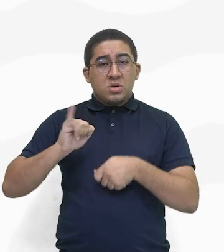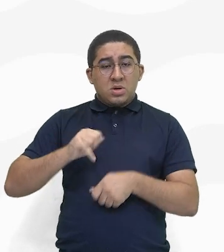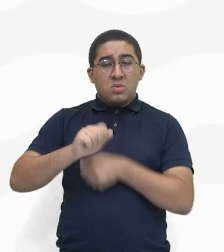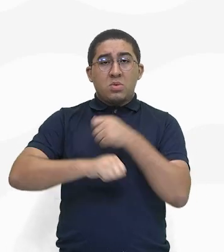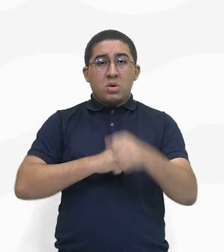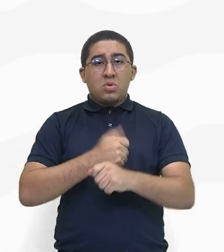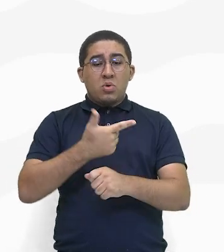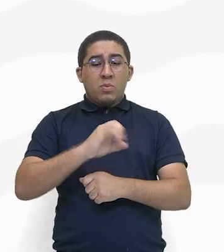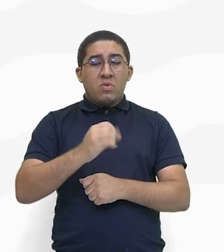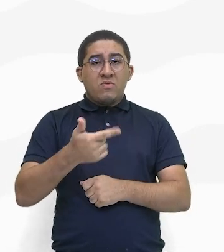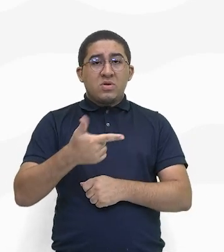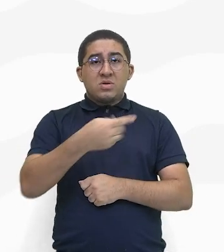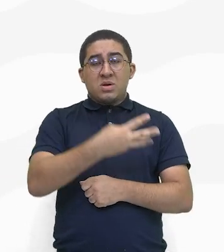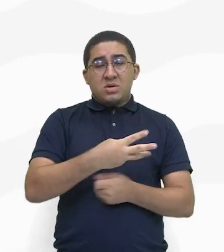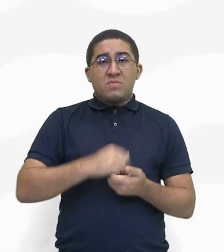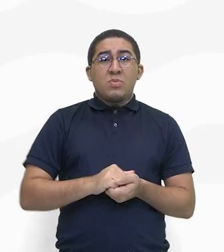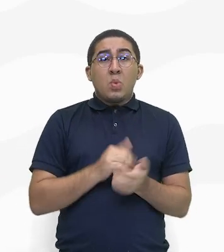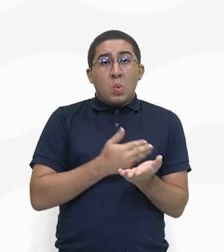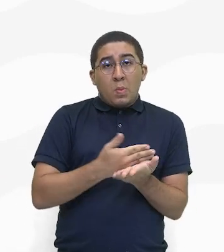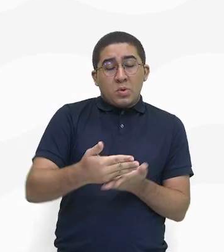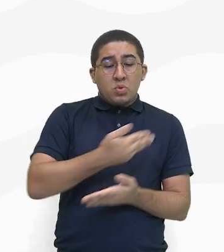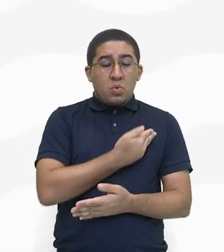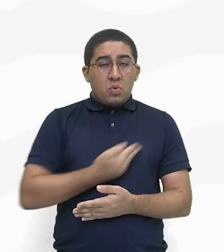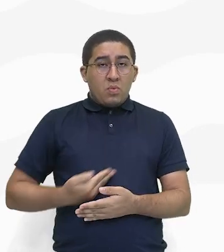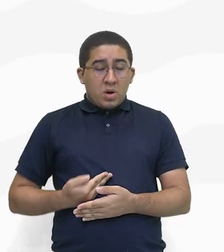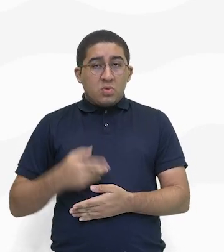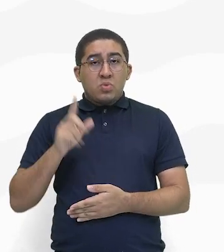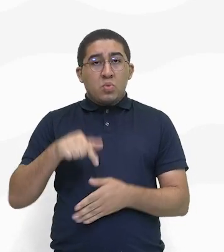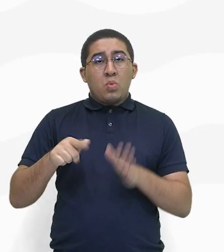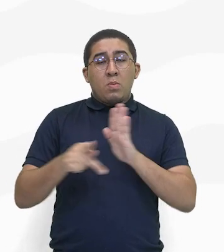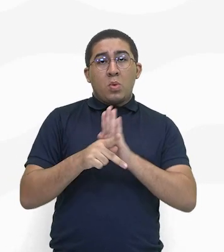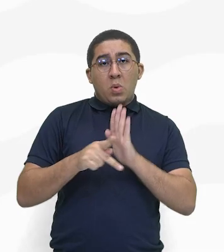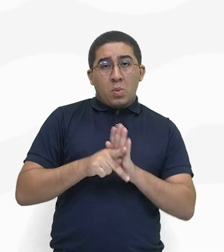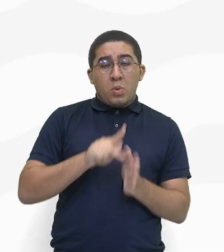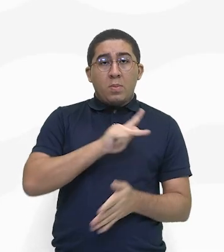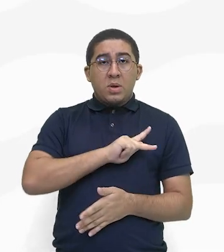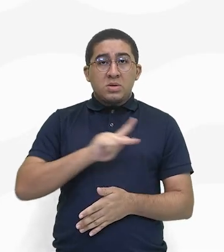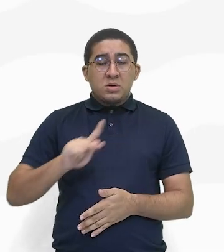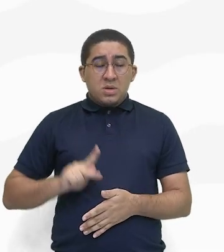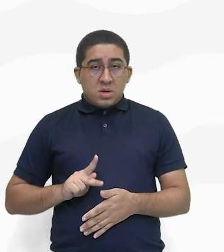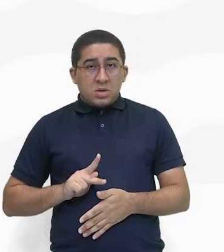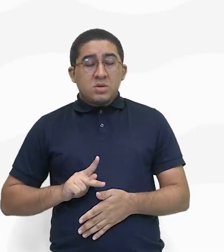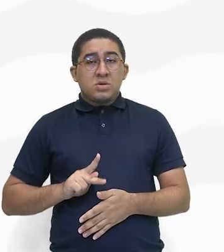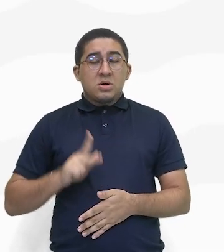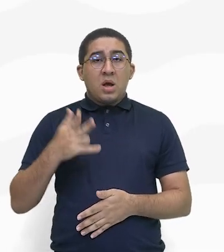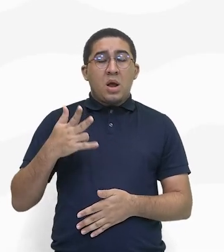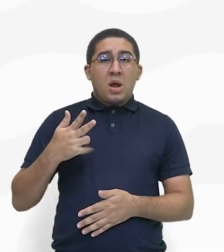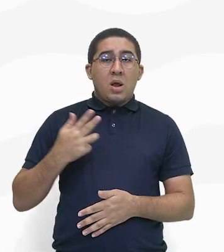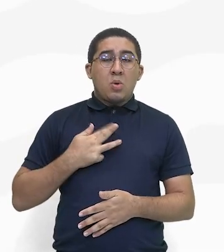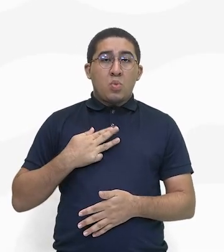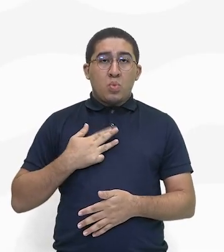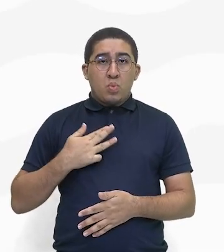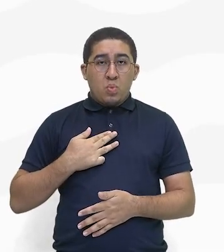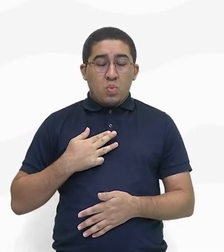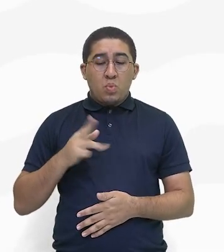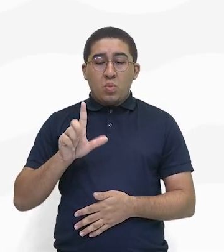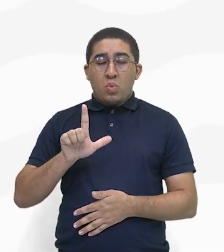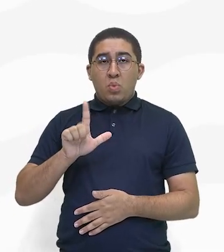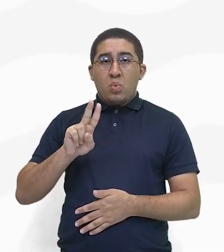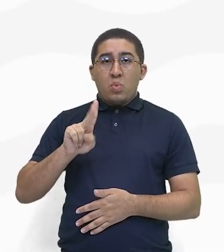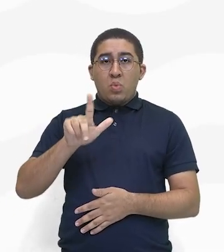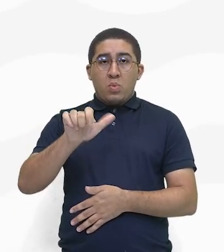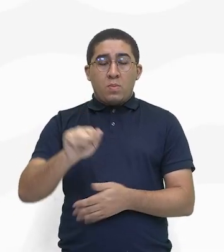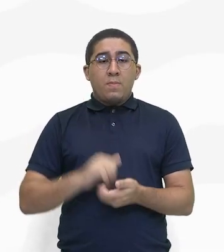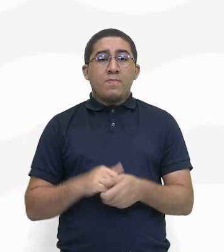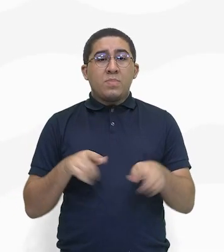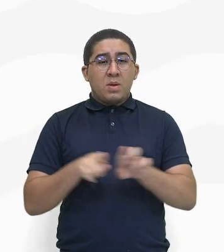começo do governo do presidente Luiz Inácio Lula da Silva, e ele promove ali a garantia, busca garantir aos indígenas